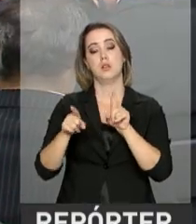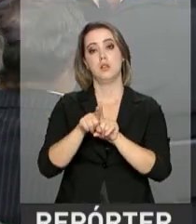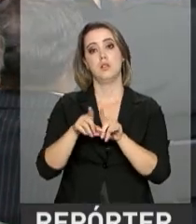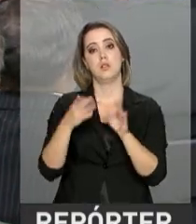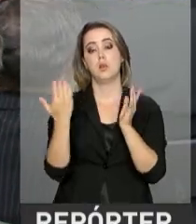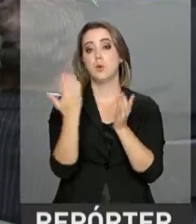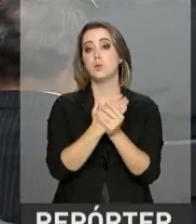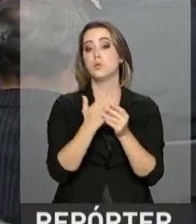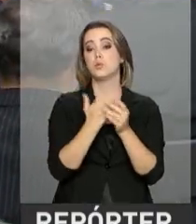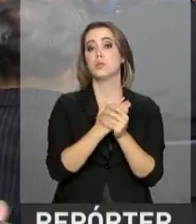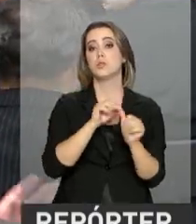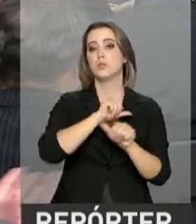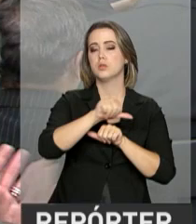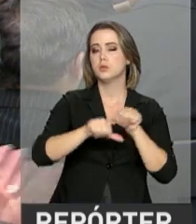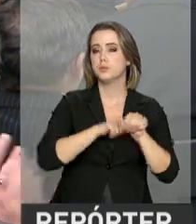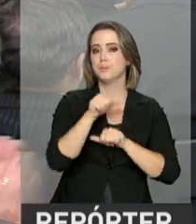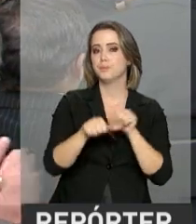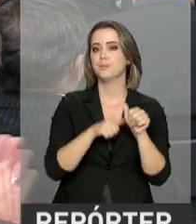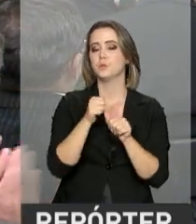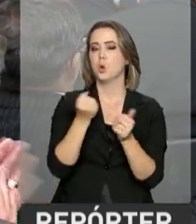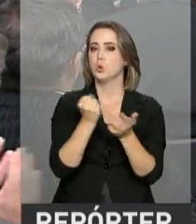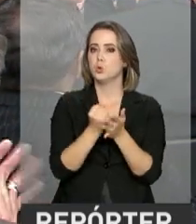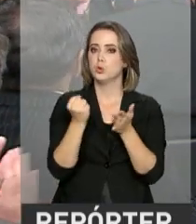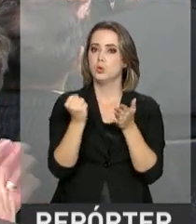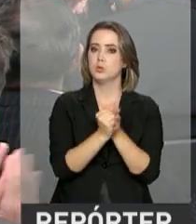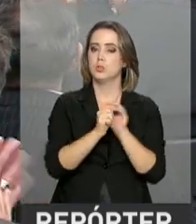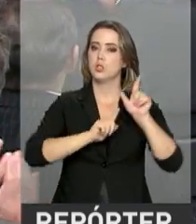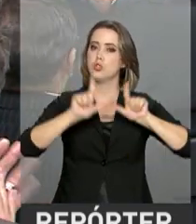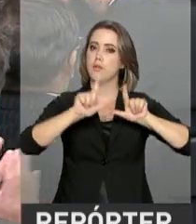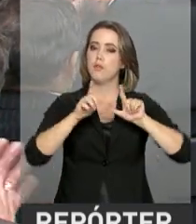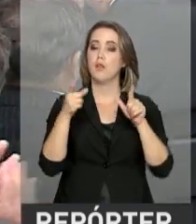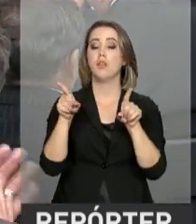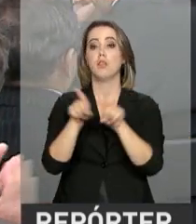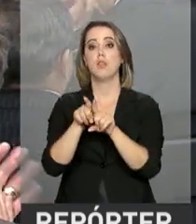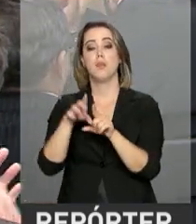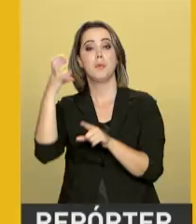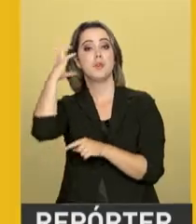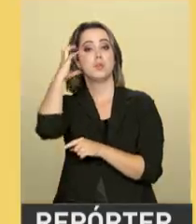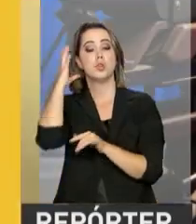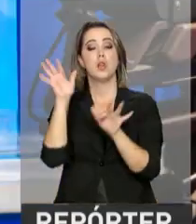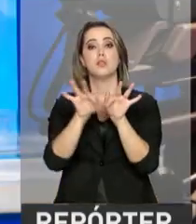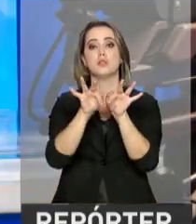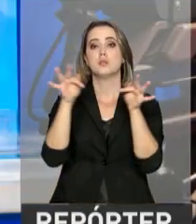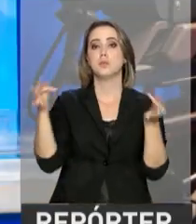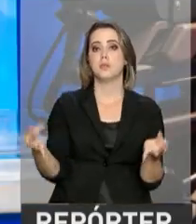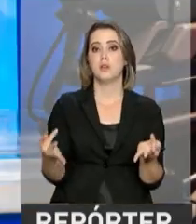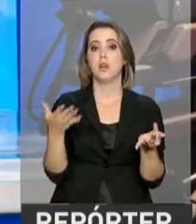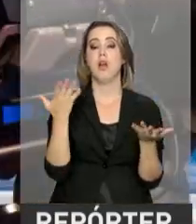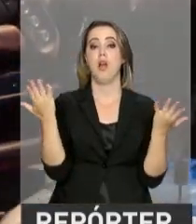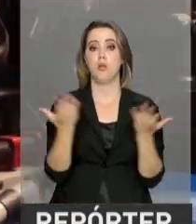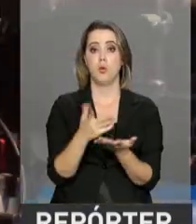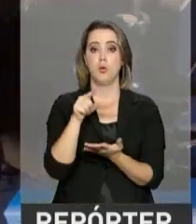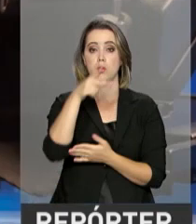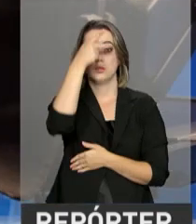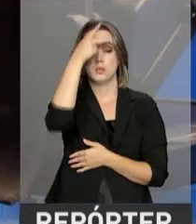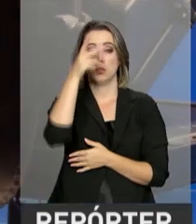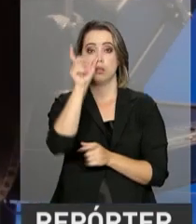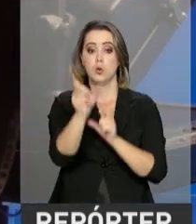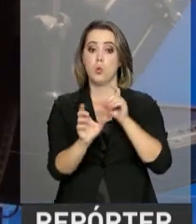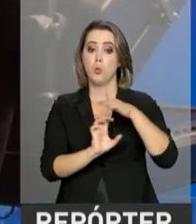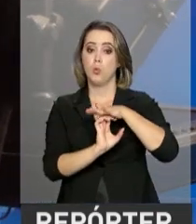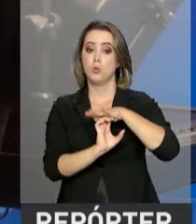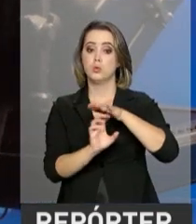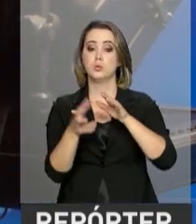processos de renovação de concessão de emissoras de rádio e televisão vão ficar mais simples. Agora, as entidades que desejarem a